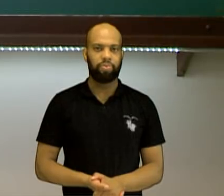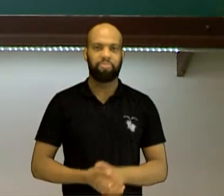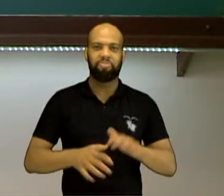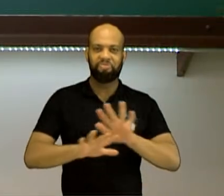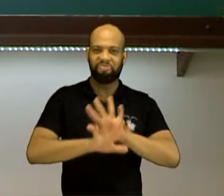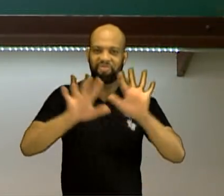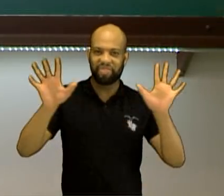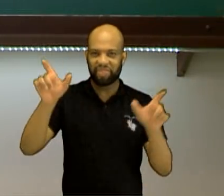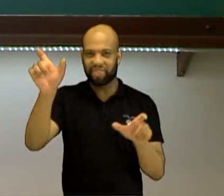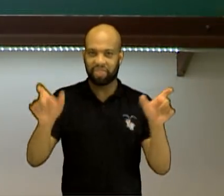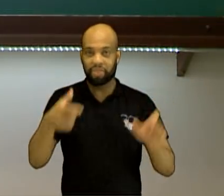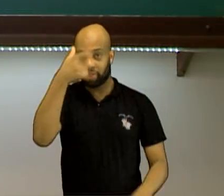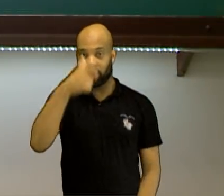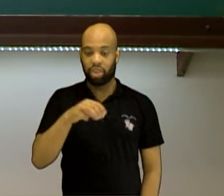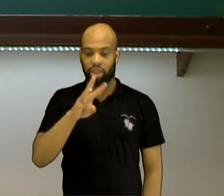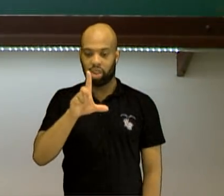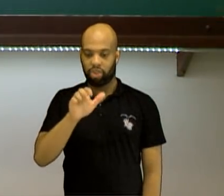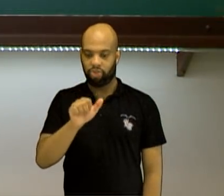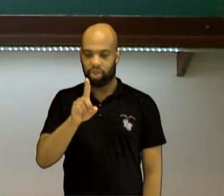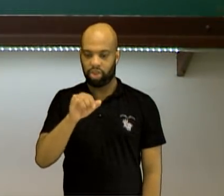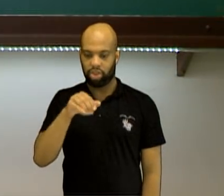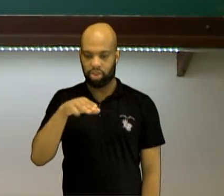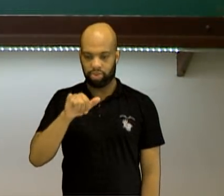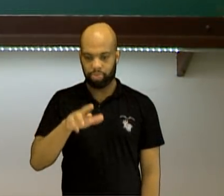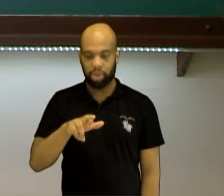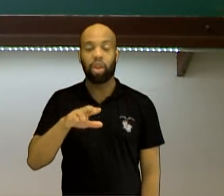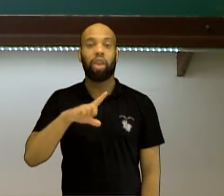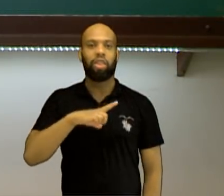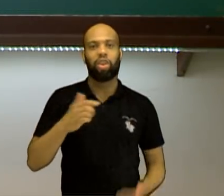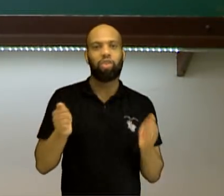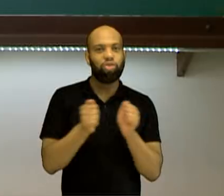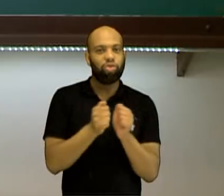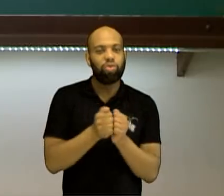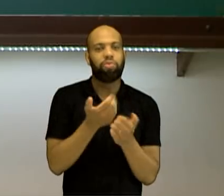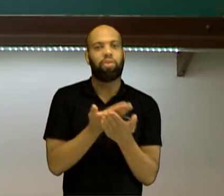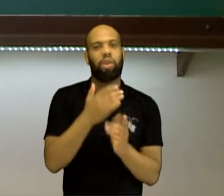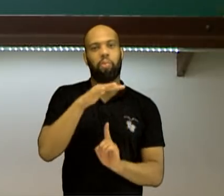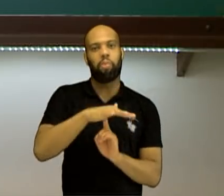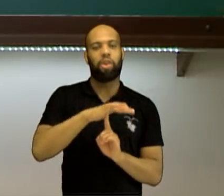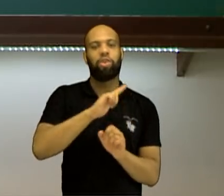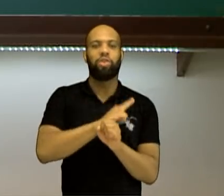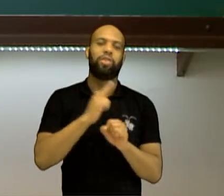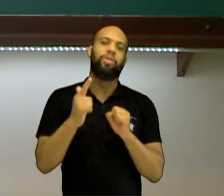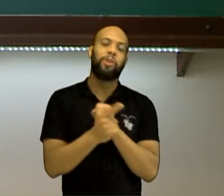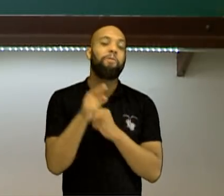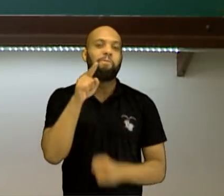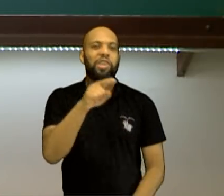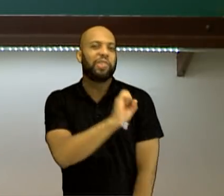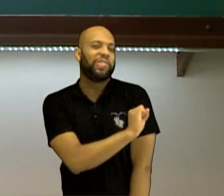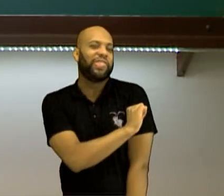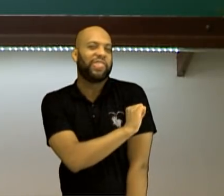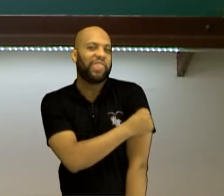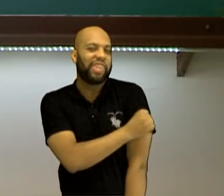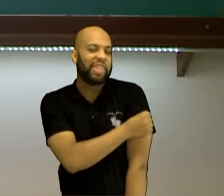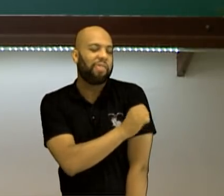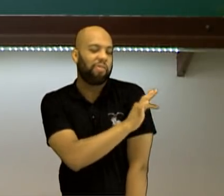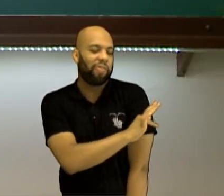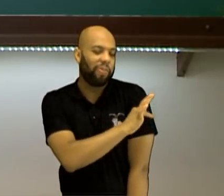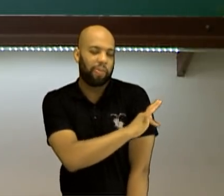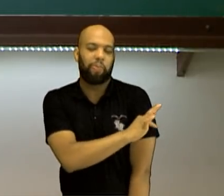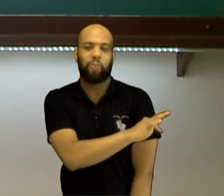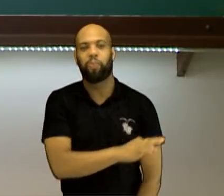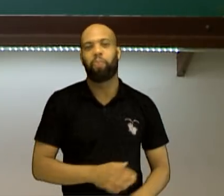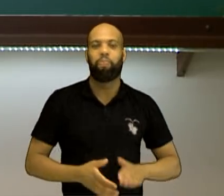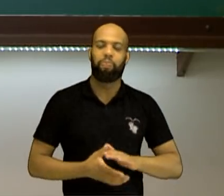Salve, salve, galera! Professor Vladimir na área com a aula Paraná de Geografia para você do 8º ano do Ensino